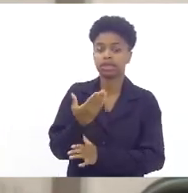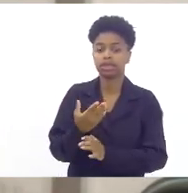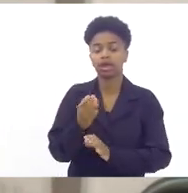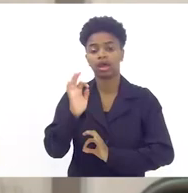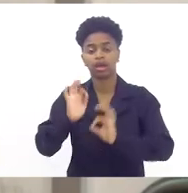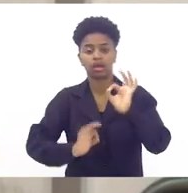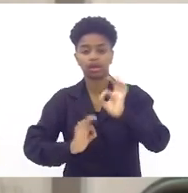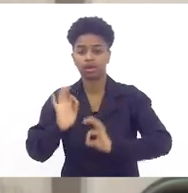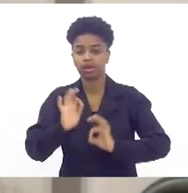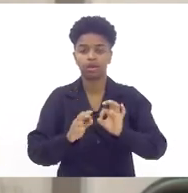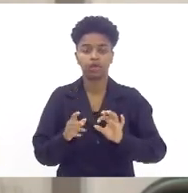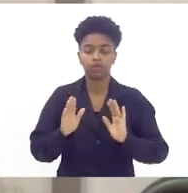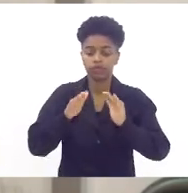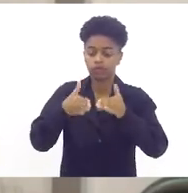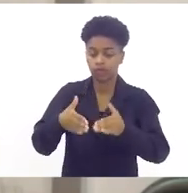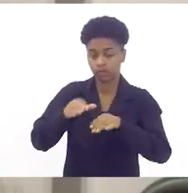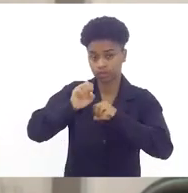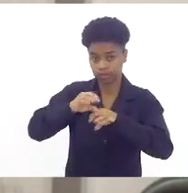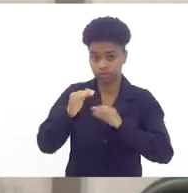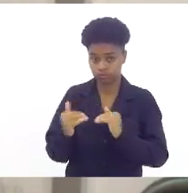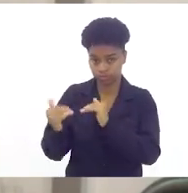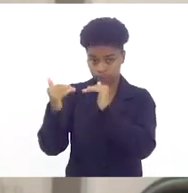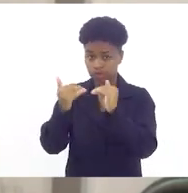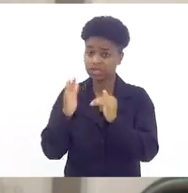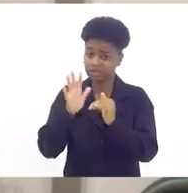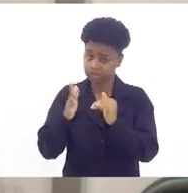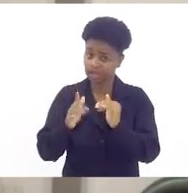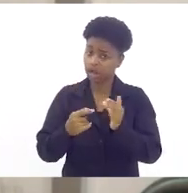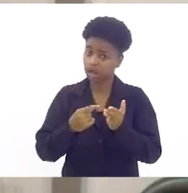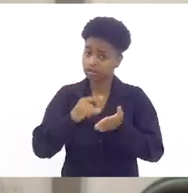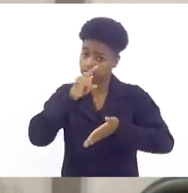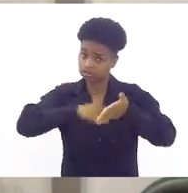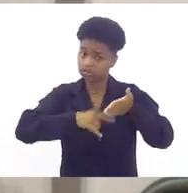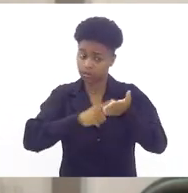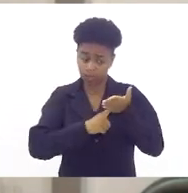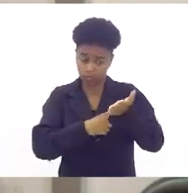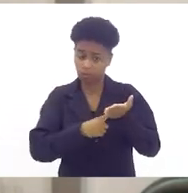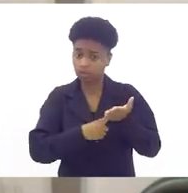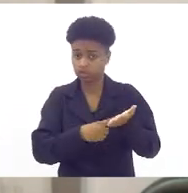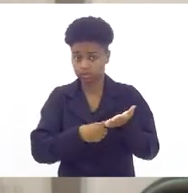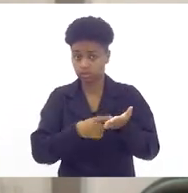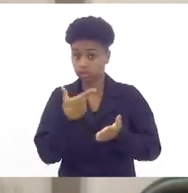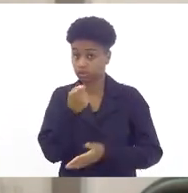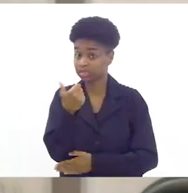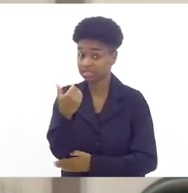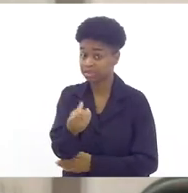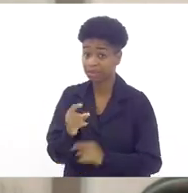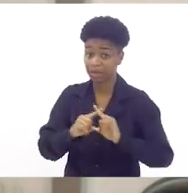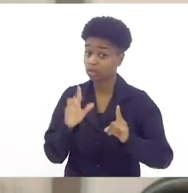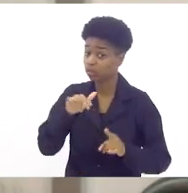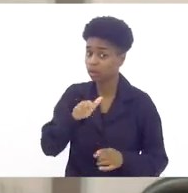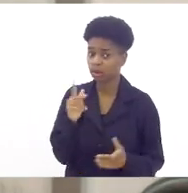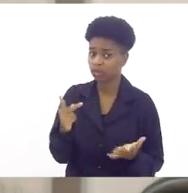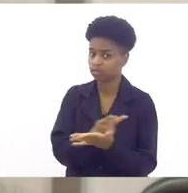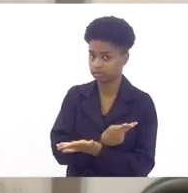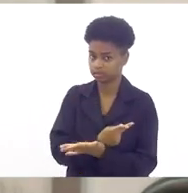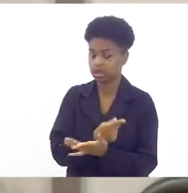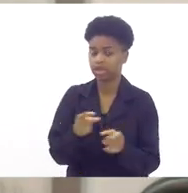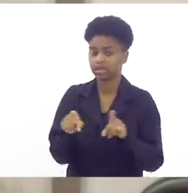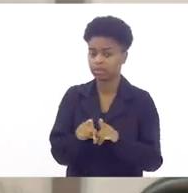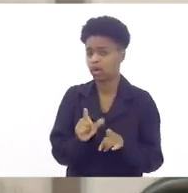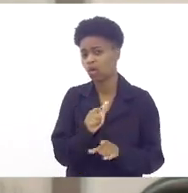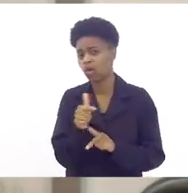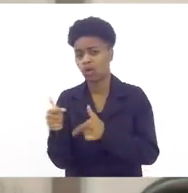Isso já é havia sido firmado com a Faetec em 2016 isso nunca foi cumprido e uma série de outras